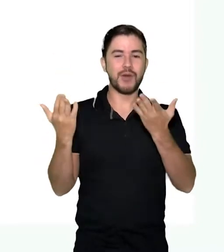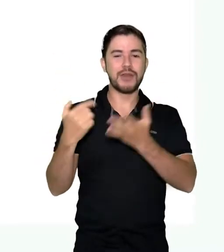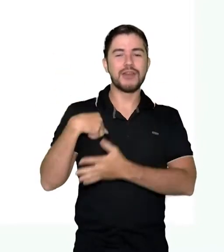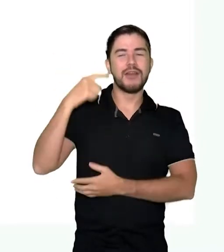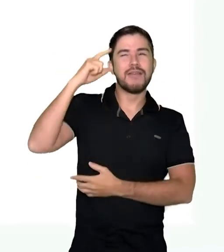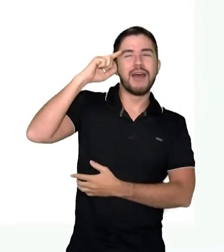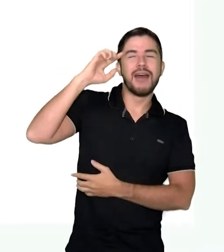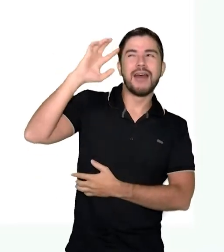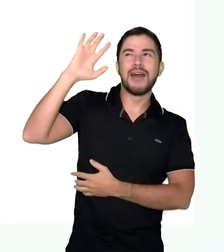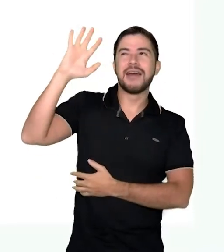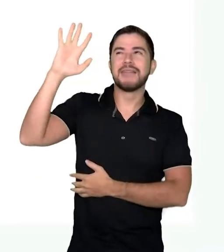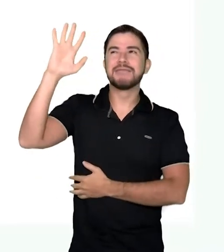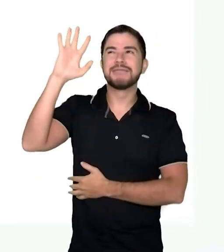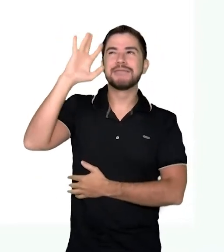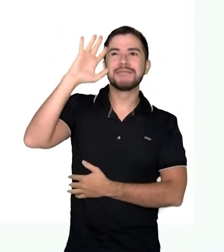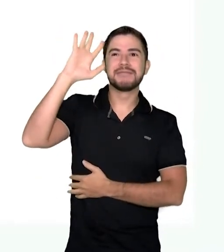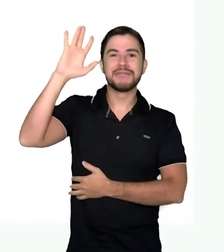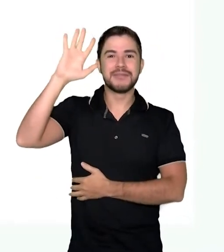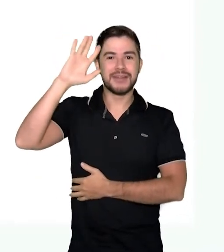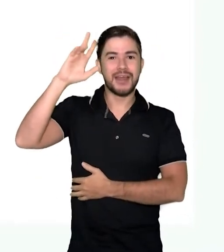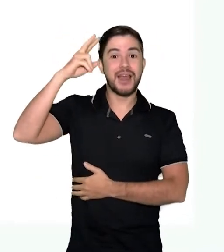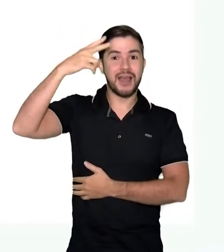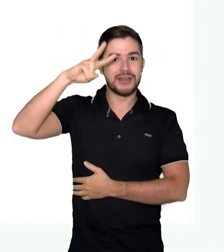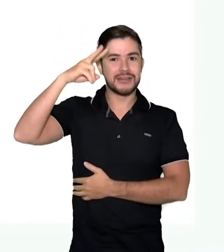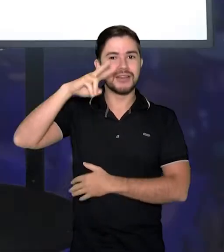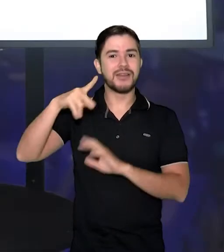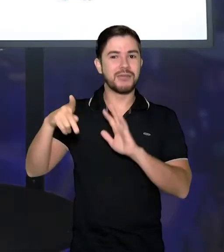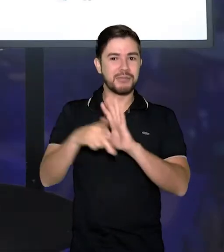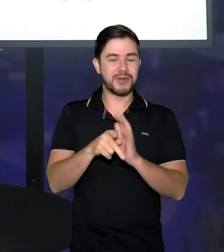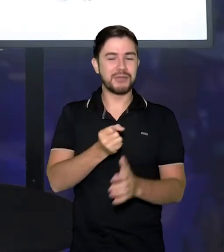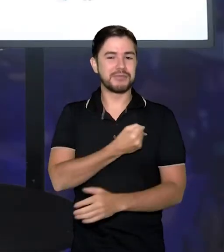nós vamos viajar na história dos números decimais.